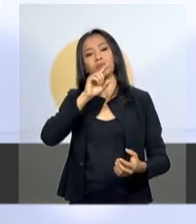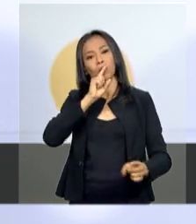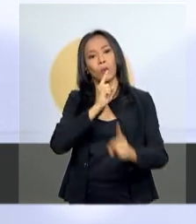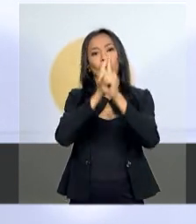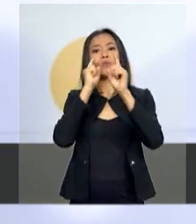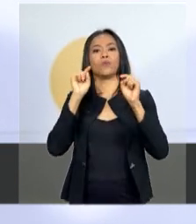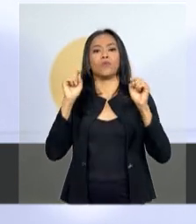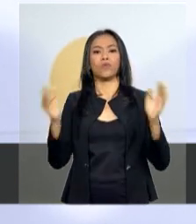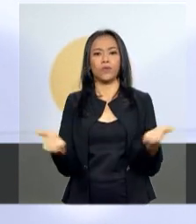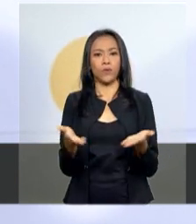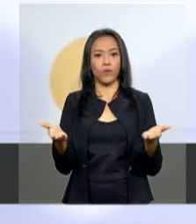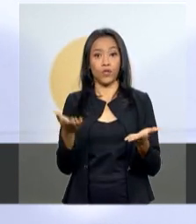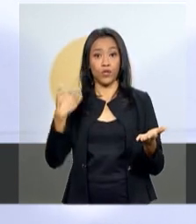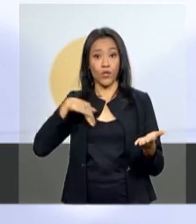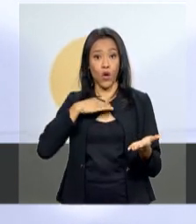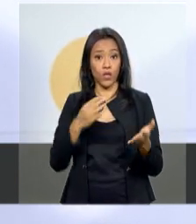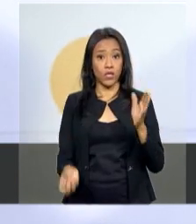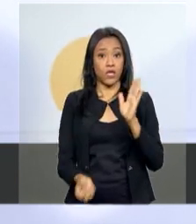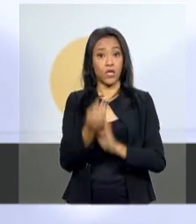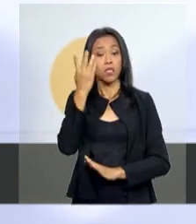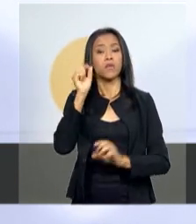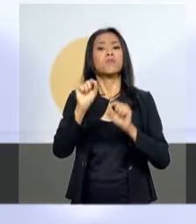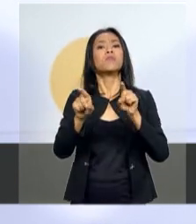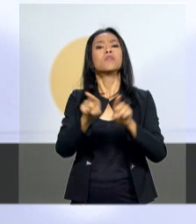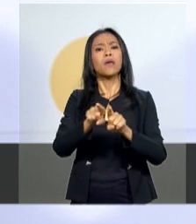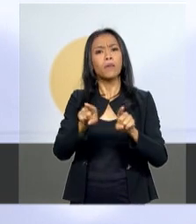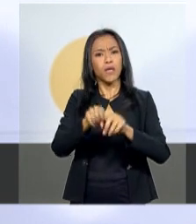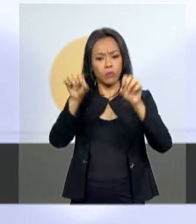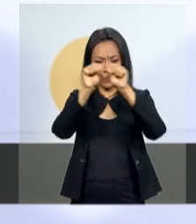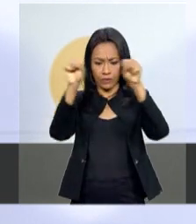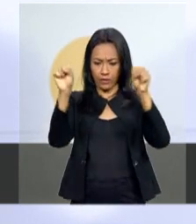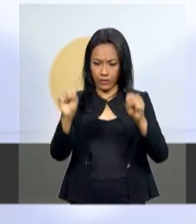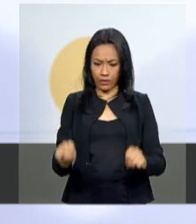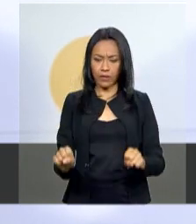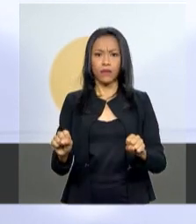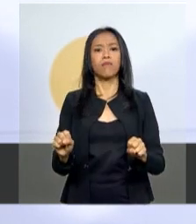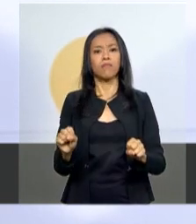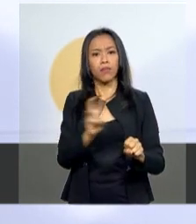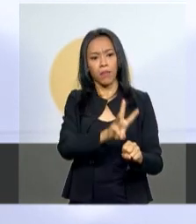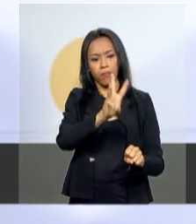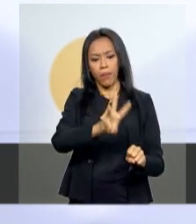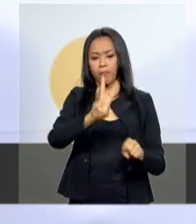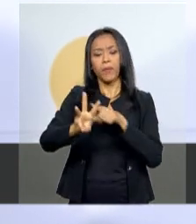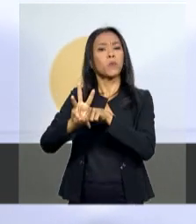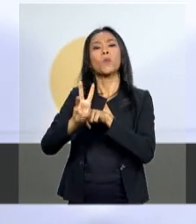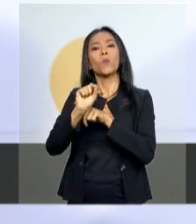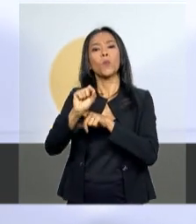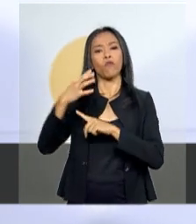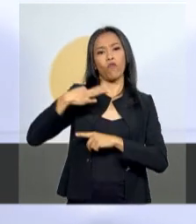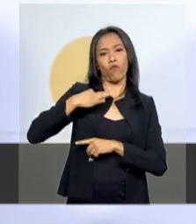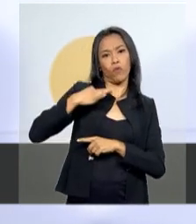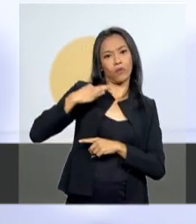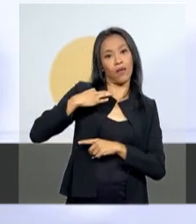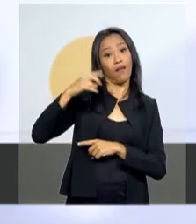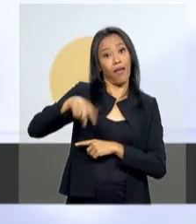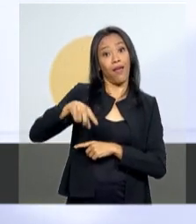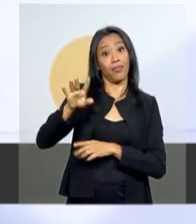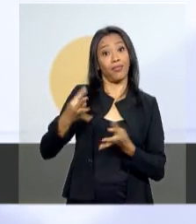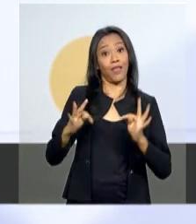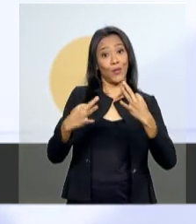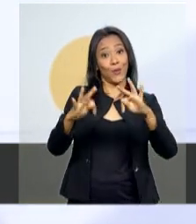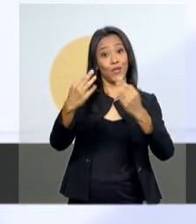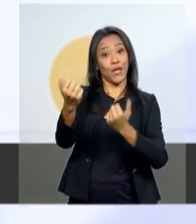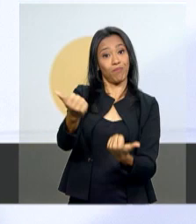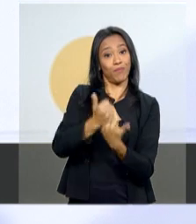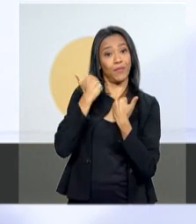nós estamos lançando a plataforma nacional do voluntário do voluntariado é a tecnologia a